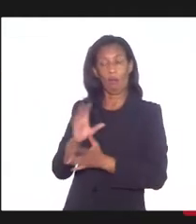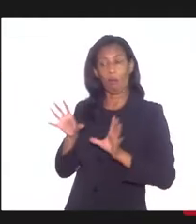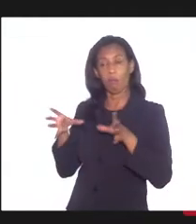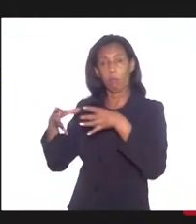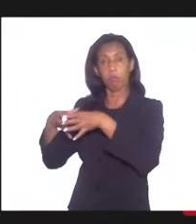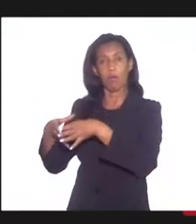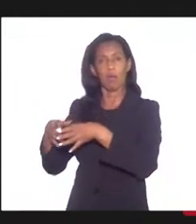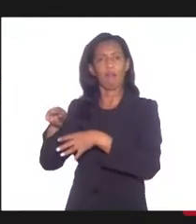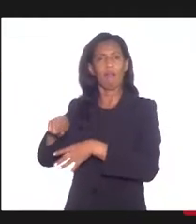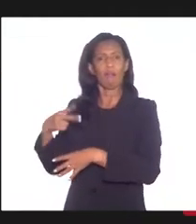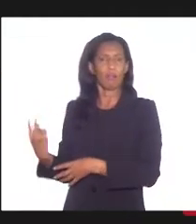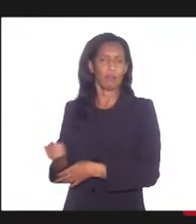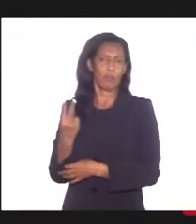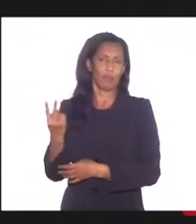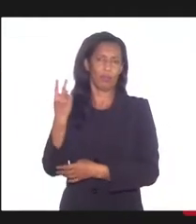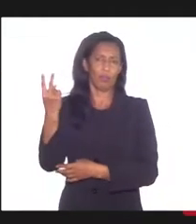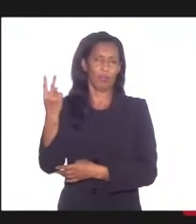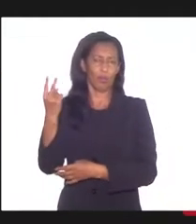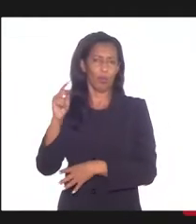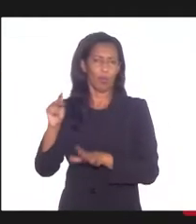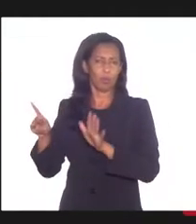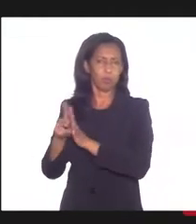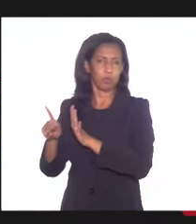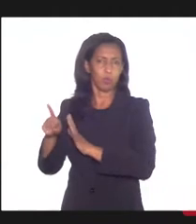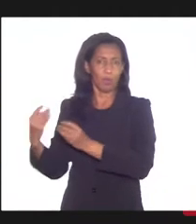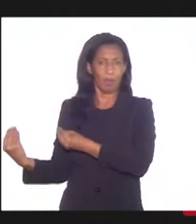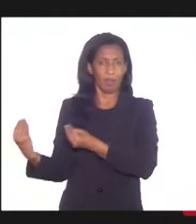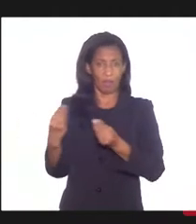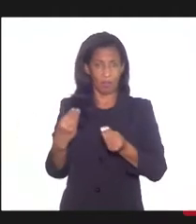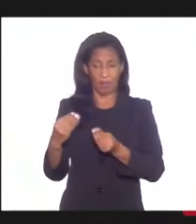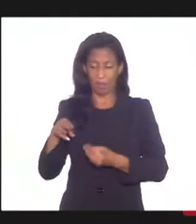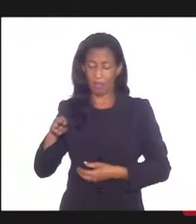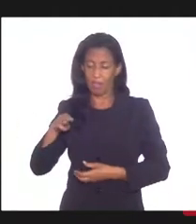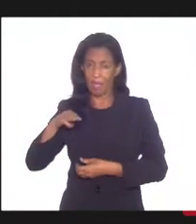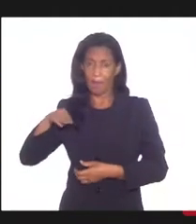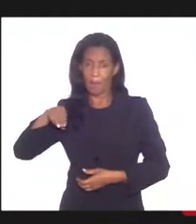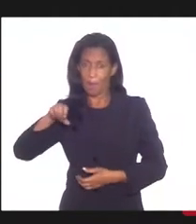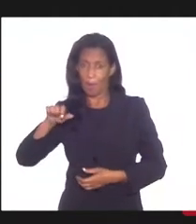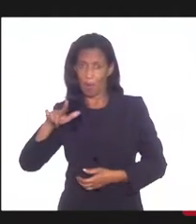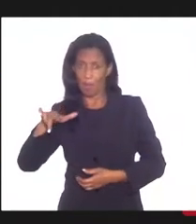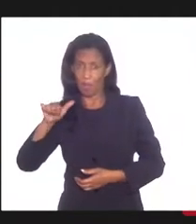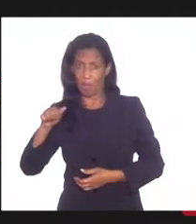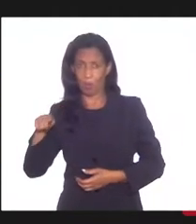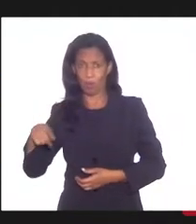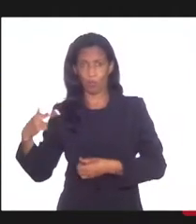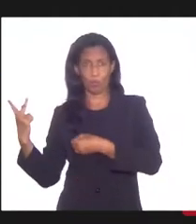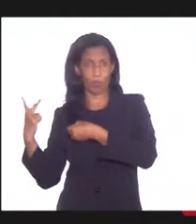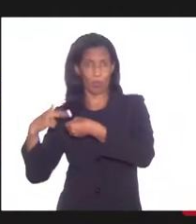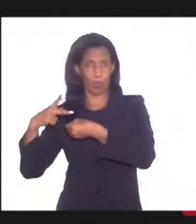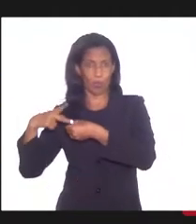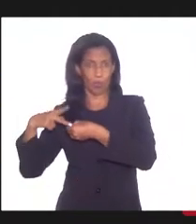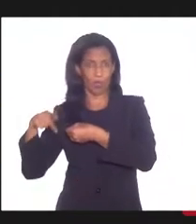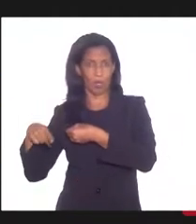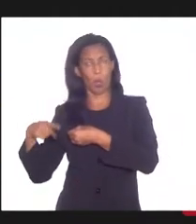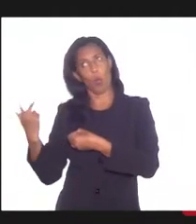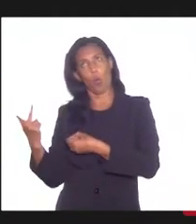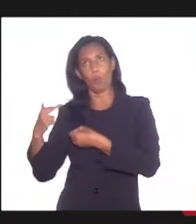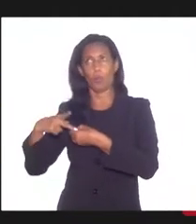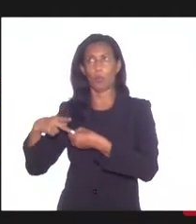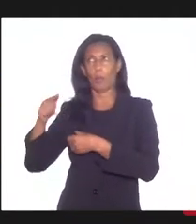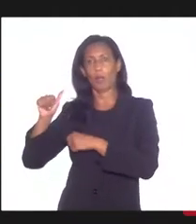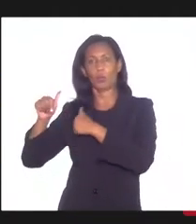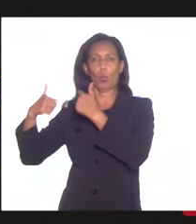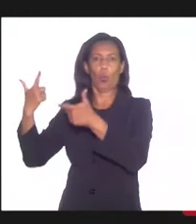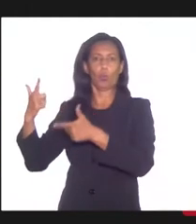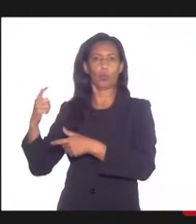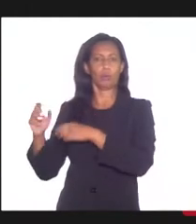do preço, que é um preço em função que deriva desde a molécula que é produzida por uma petroleira, pode ser a Petrobras ou uma outra